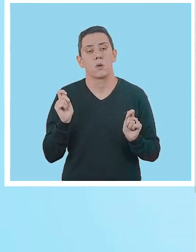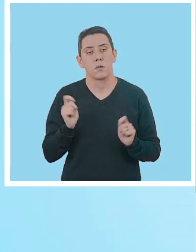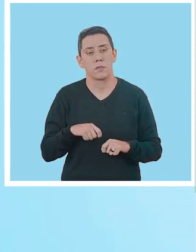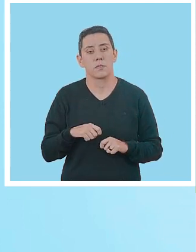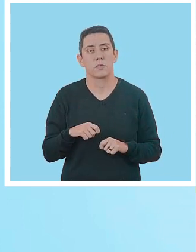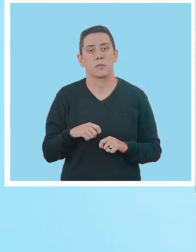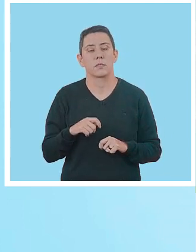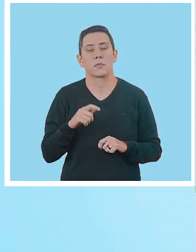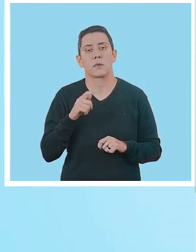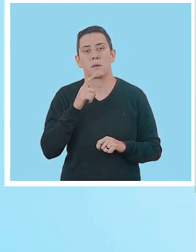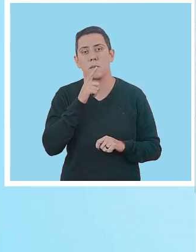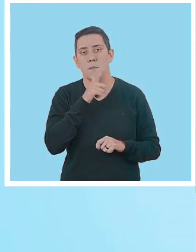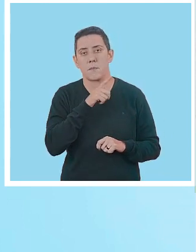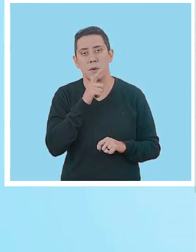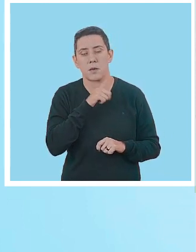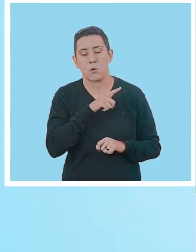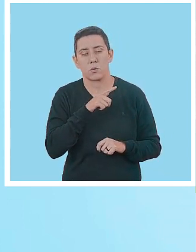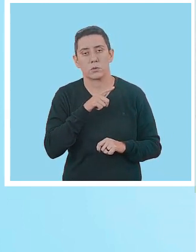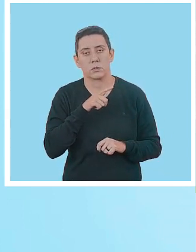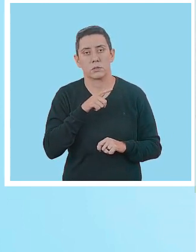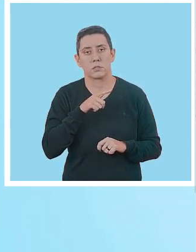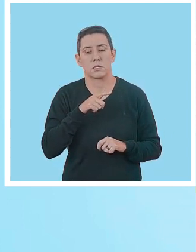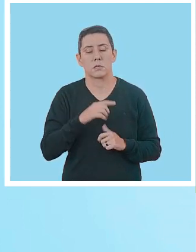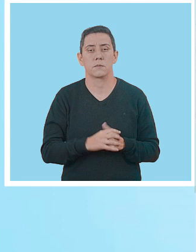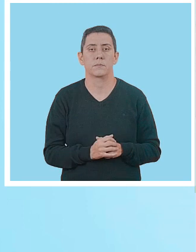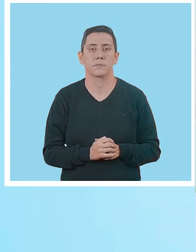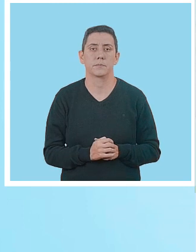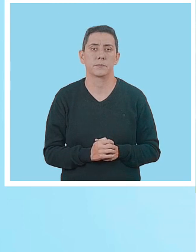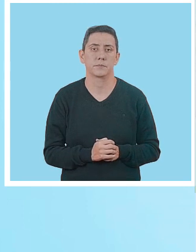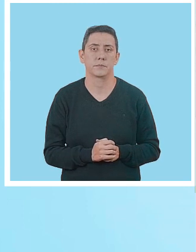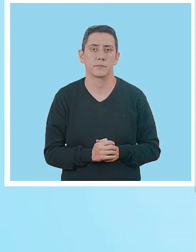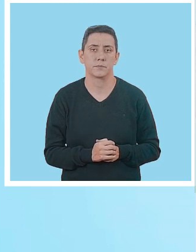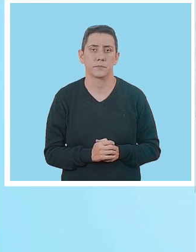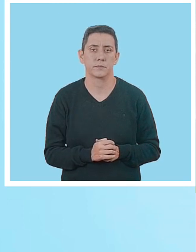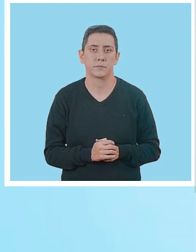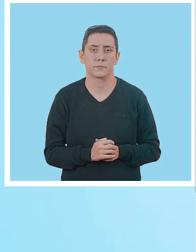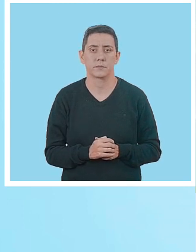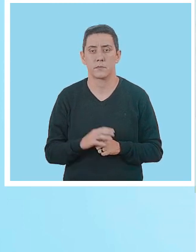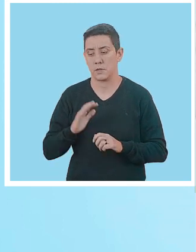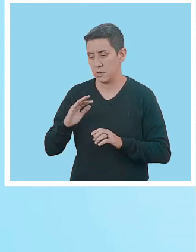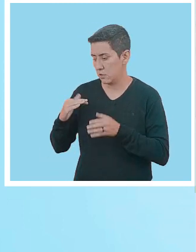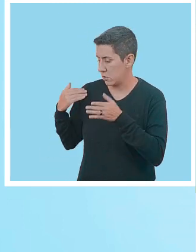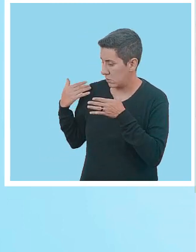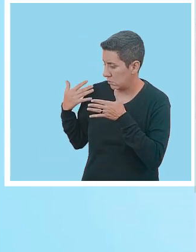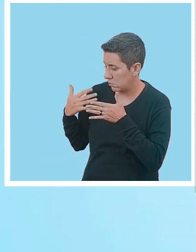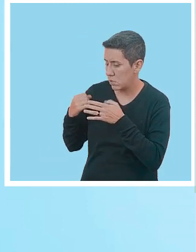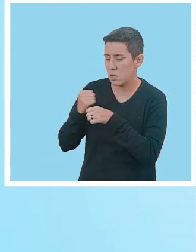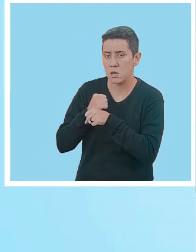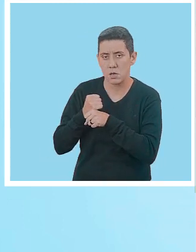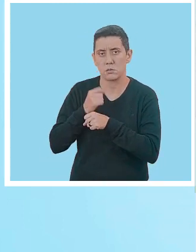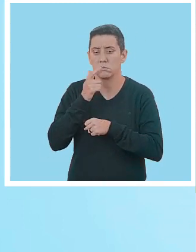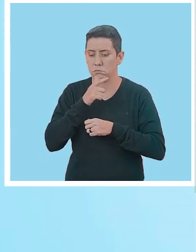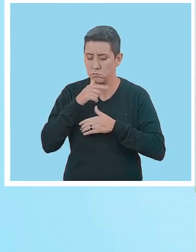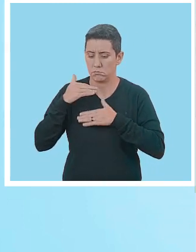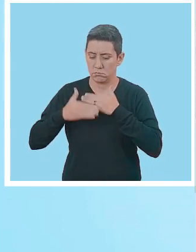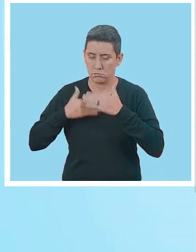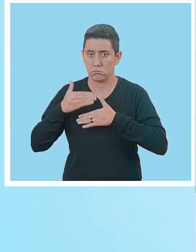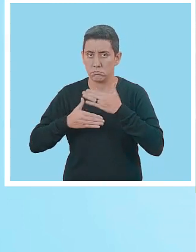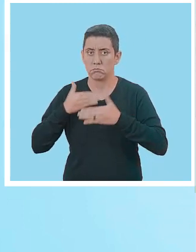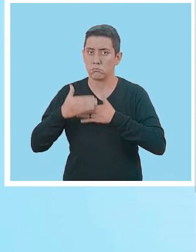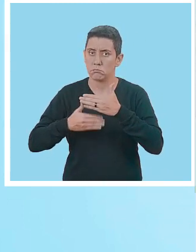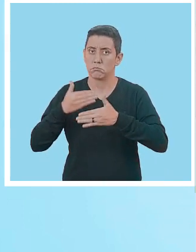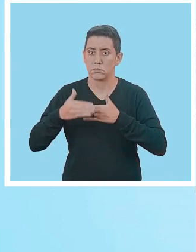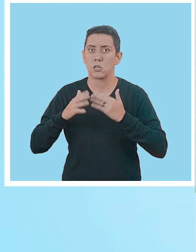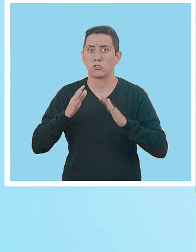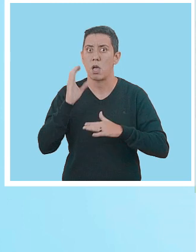essa redução lá vem acontecendo já nos últimos anos de forma muito muito acelerada né e